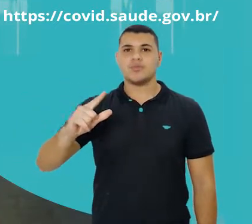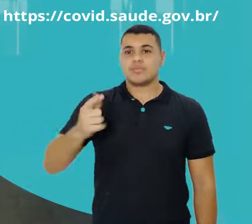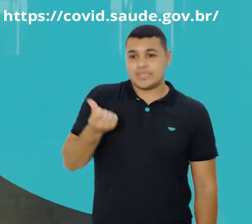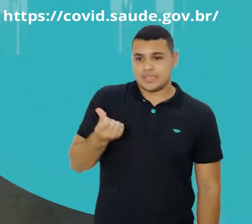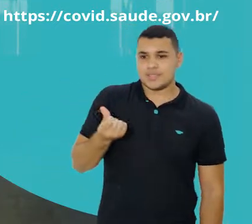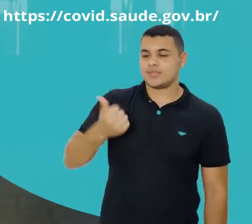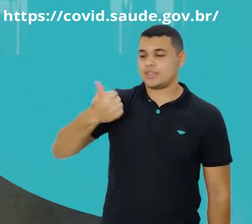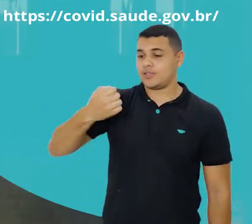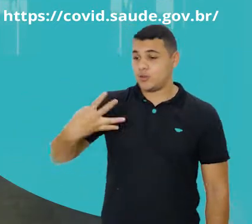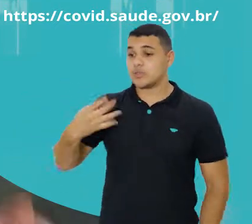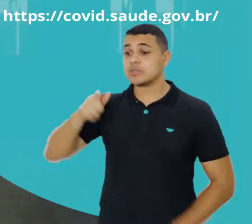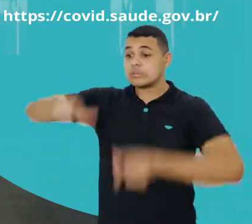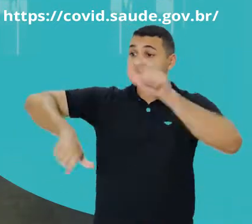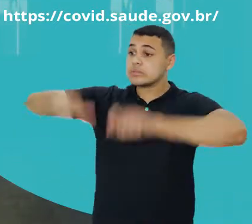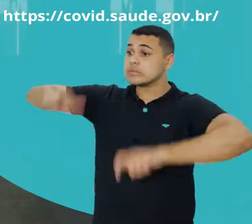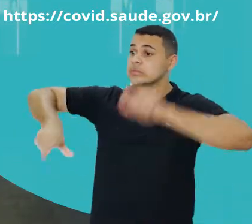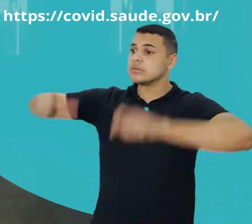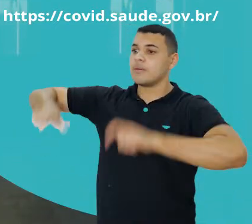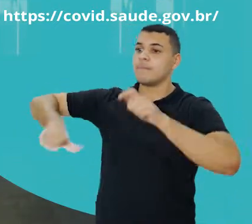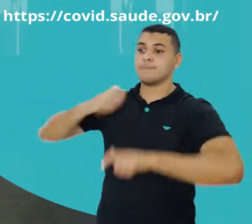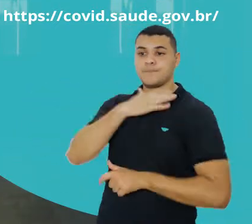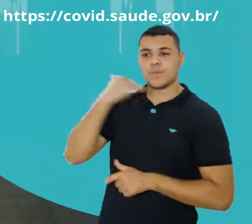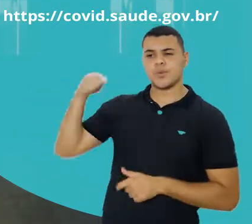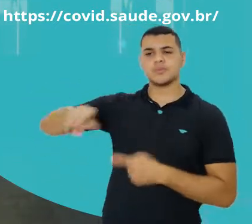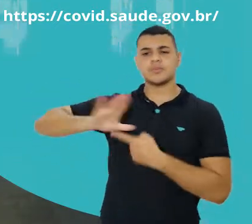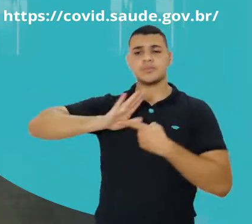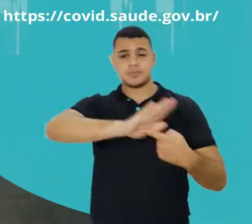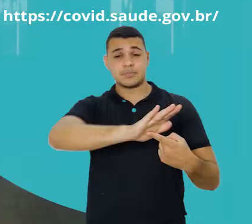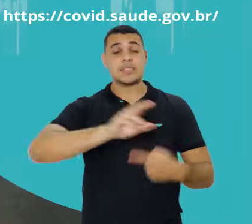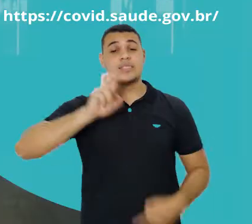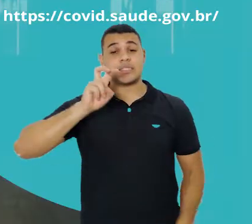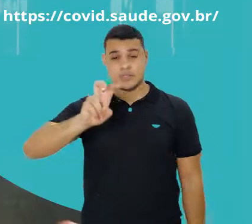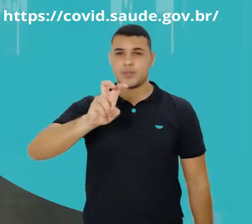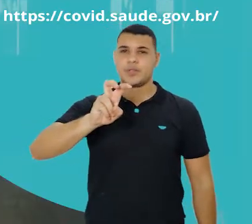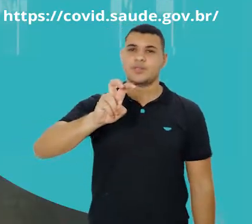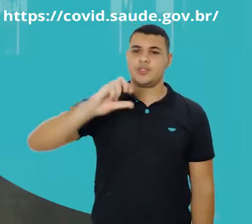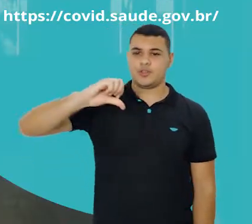124.614 óbitos pelo contingente populacional do nosso país, resulta em